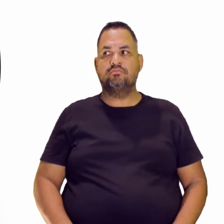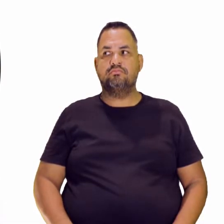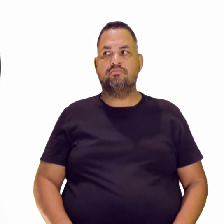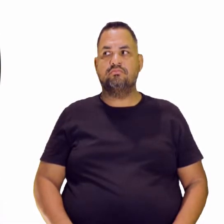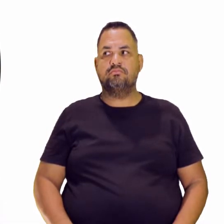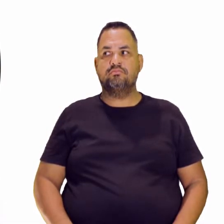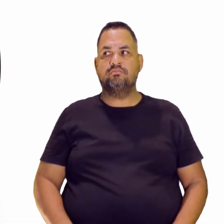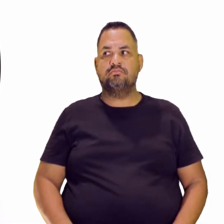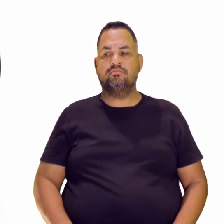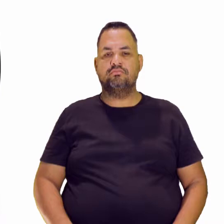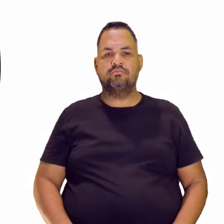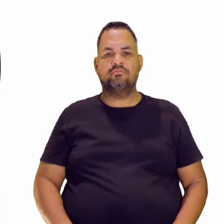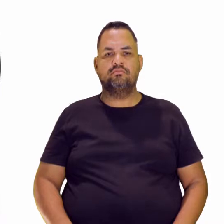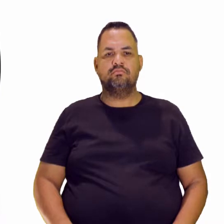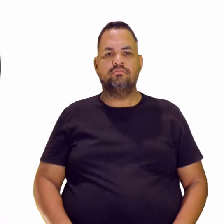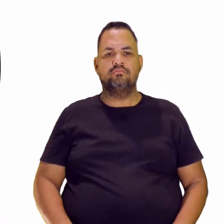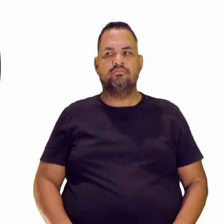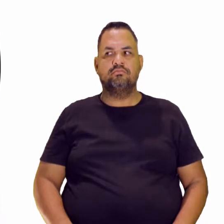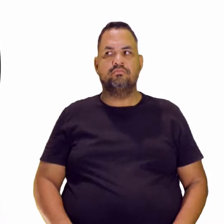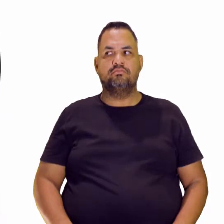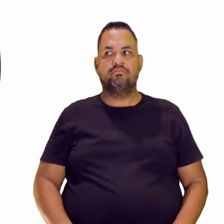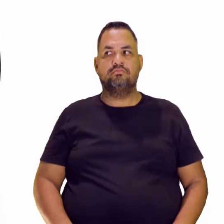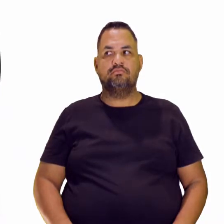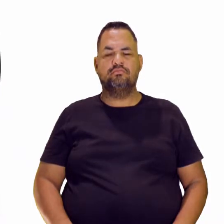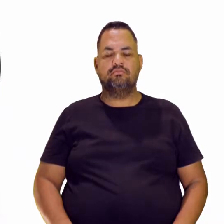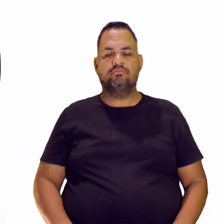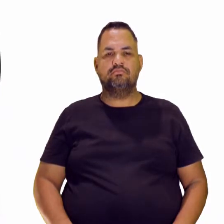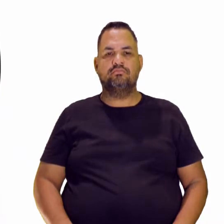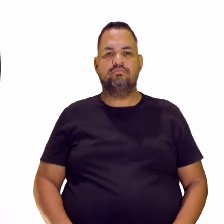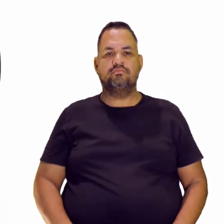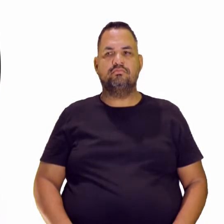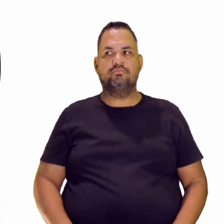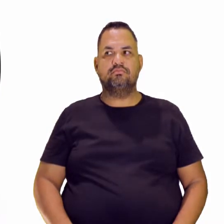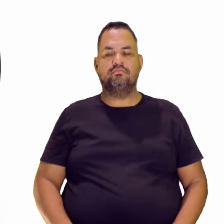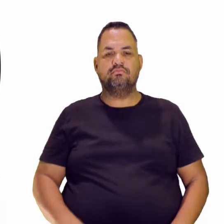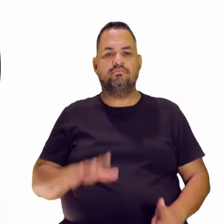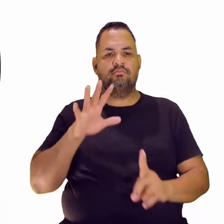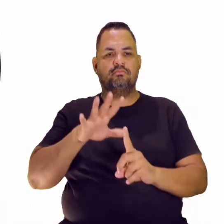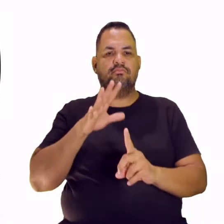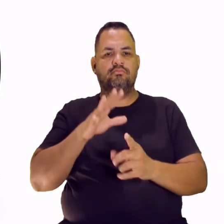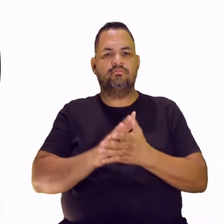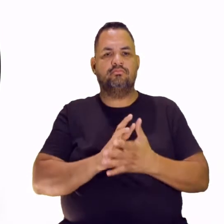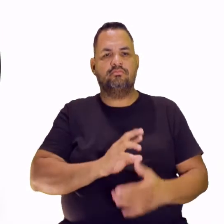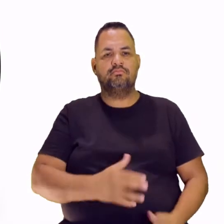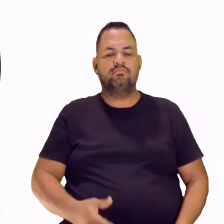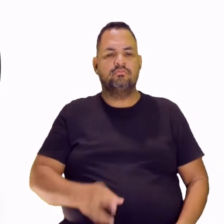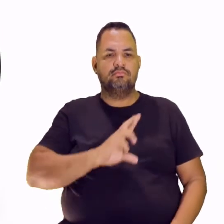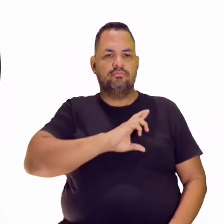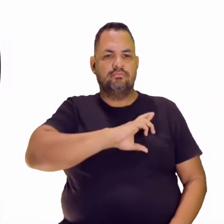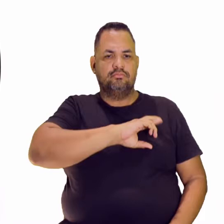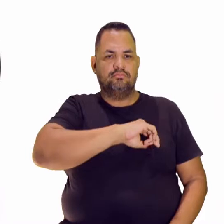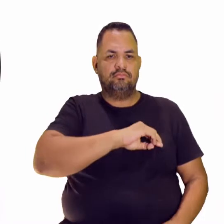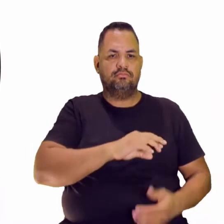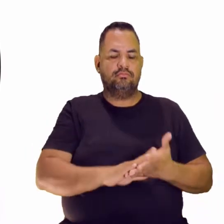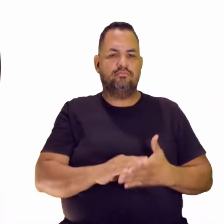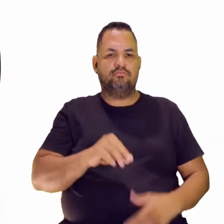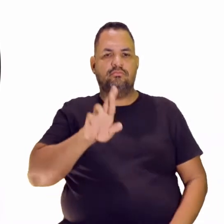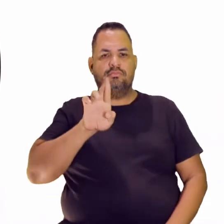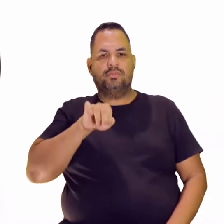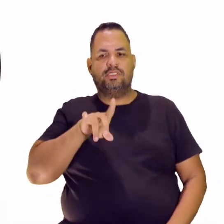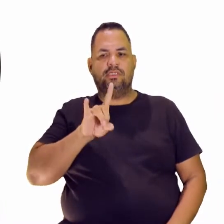não perturbar o entendimento, né? Olha aqui, ó, com influências do romantismo,